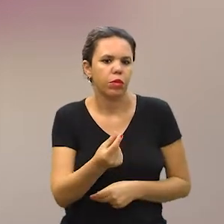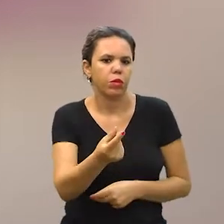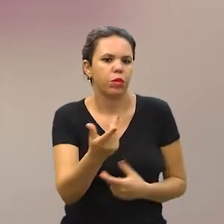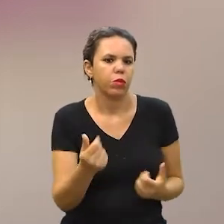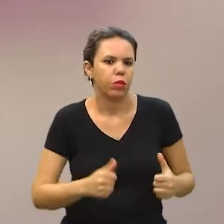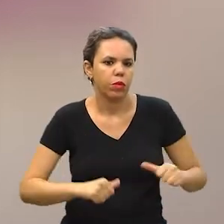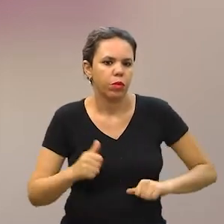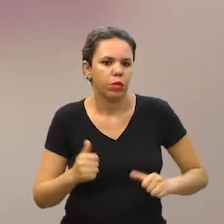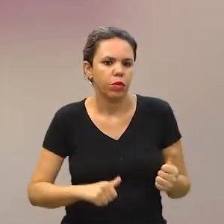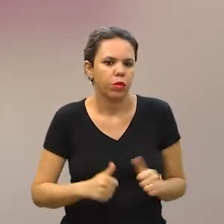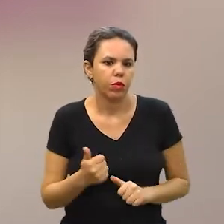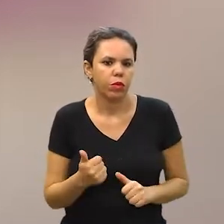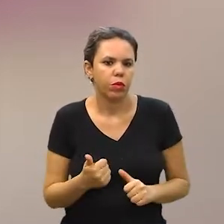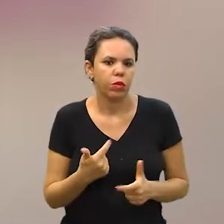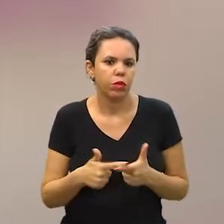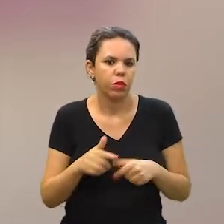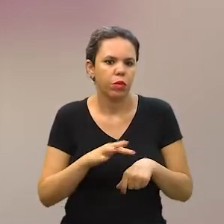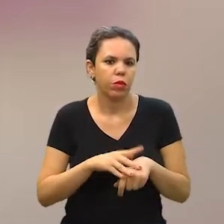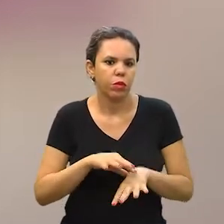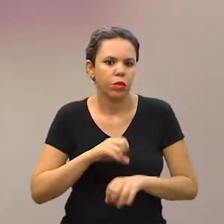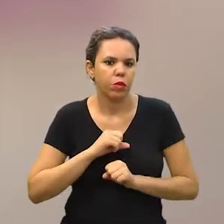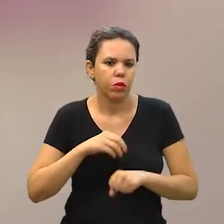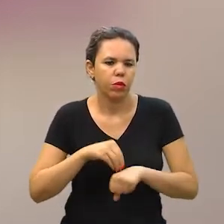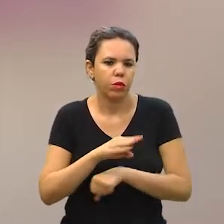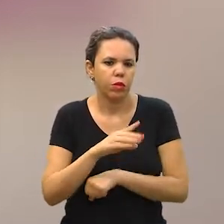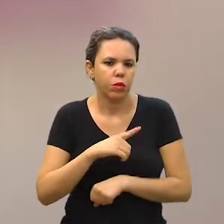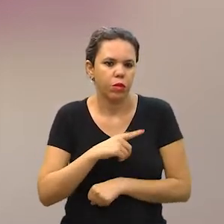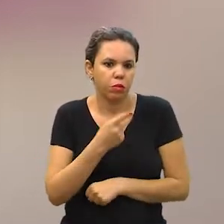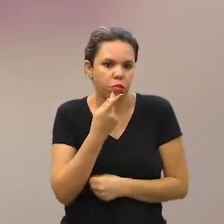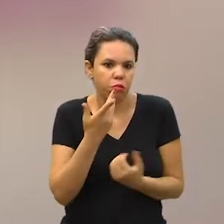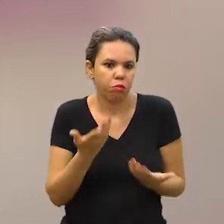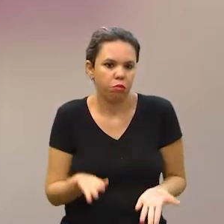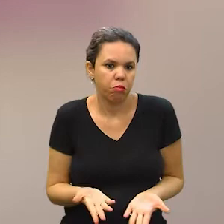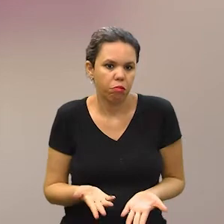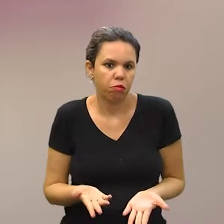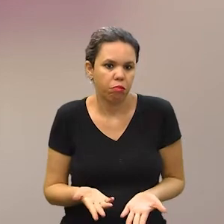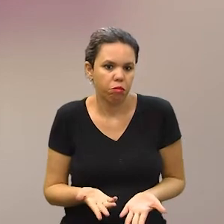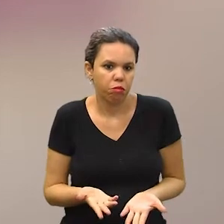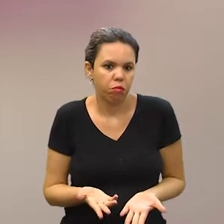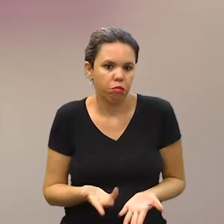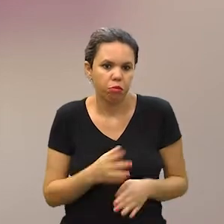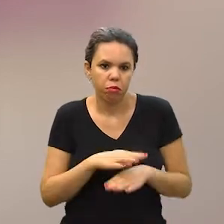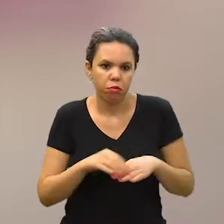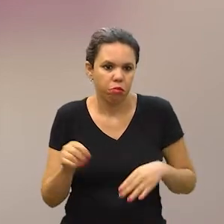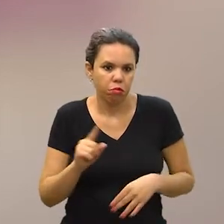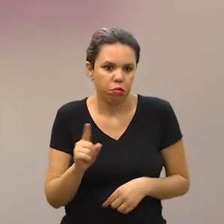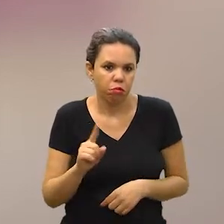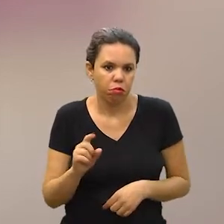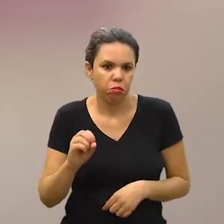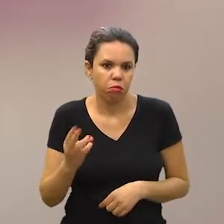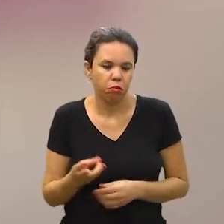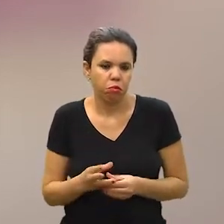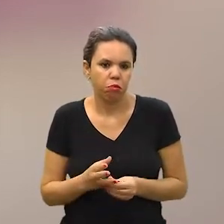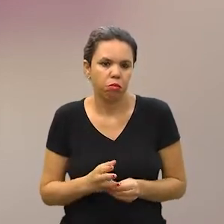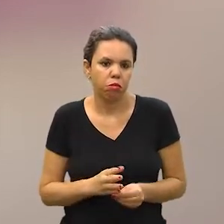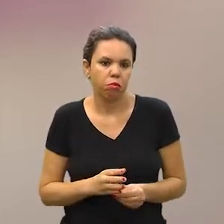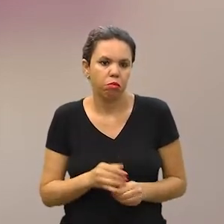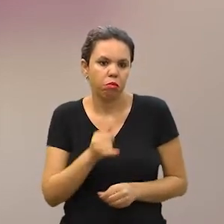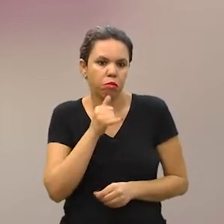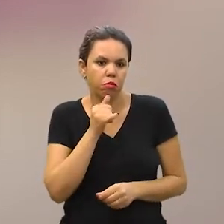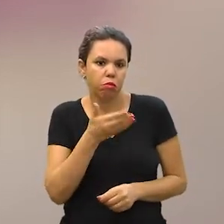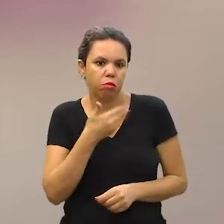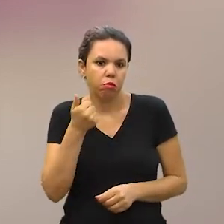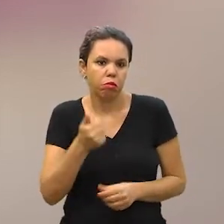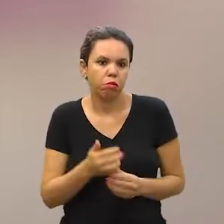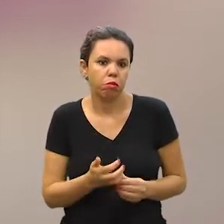com diagnóstico, né? Com sintomas, alguns remitem, que a gente diz. E a gente não fala exatamente de uma cura, a gente fala que é como uma remissão, né?